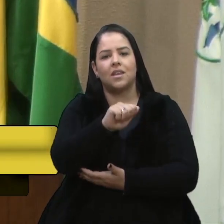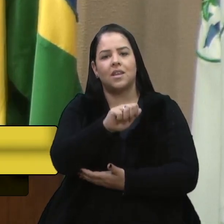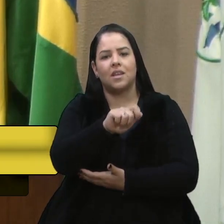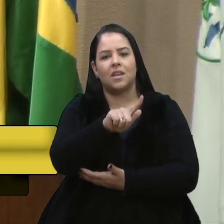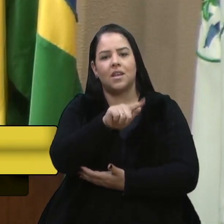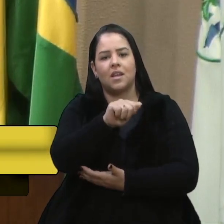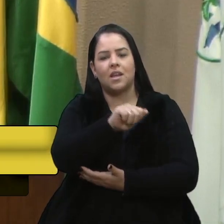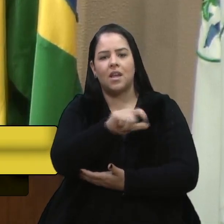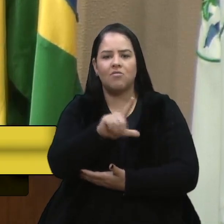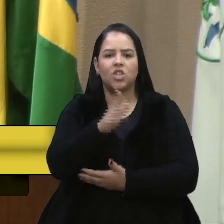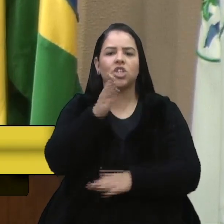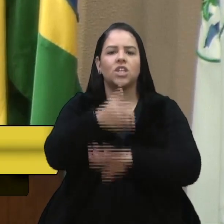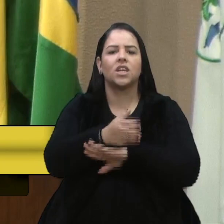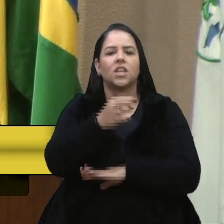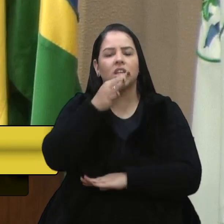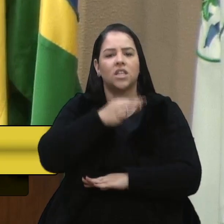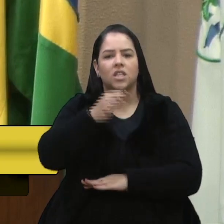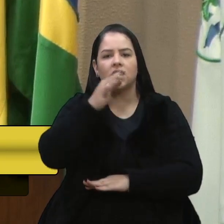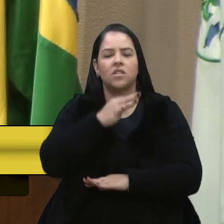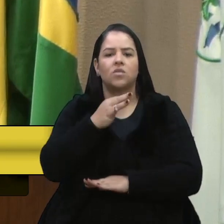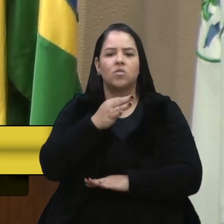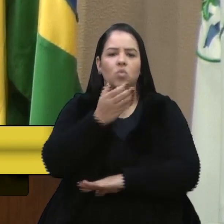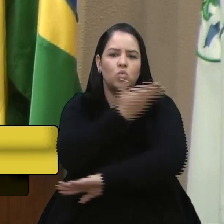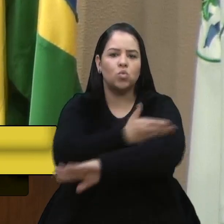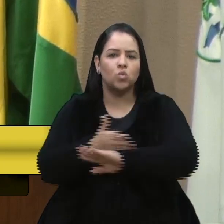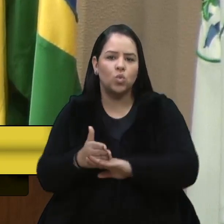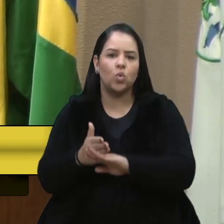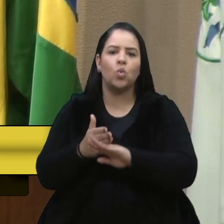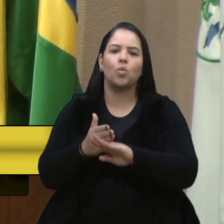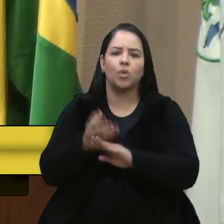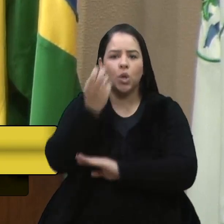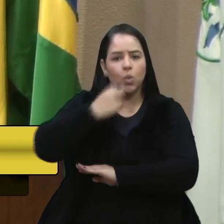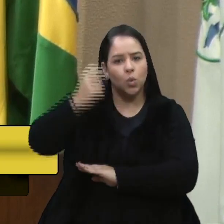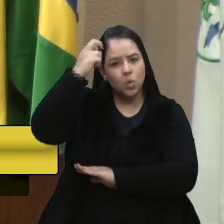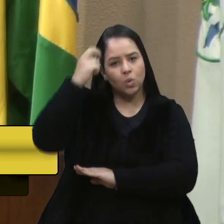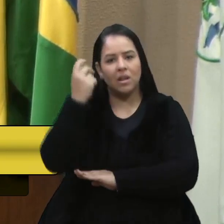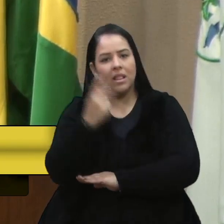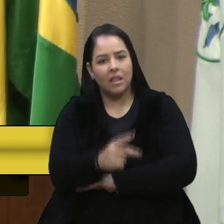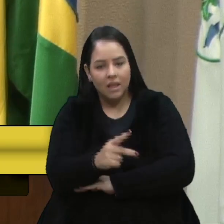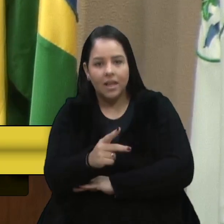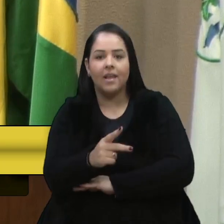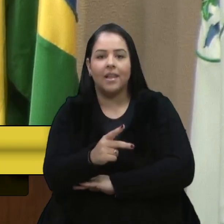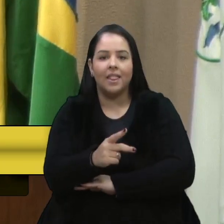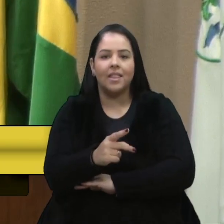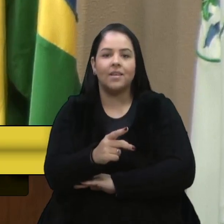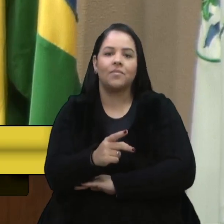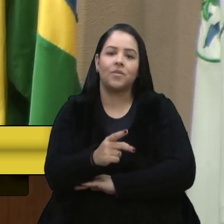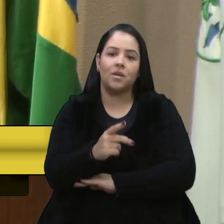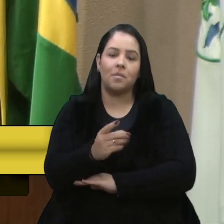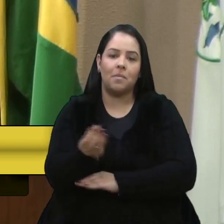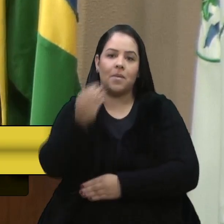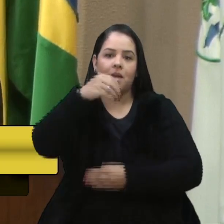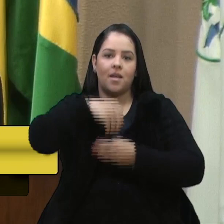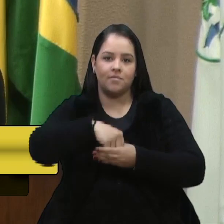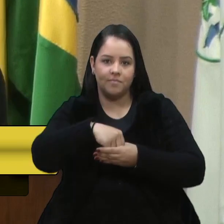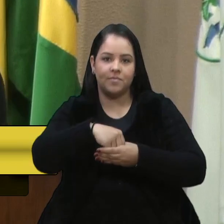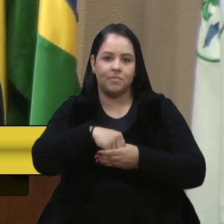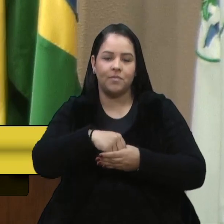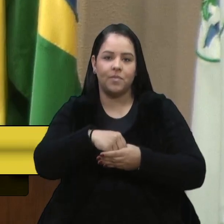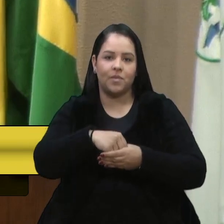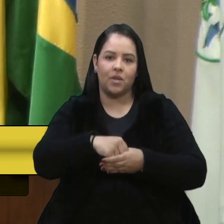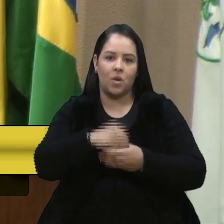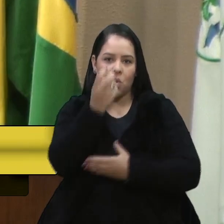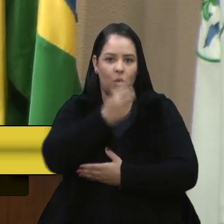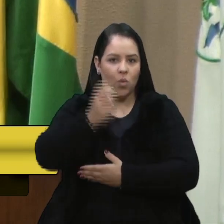com seus costumes, com as suas culturas e, como parte da sua cultura, tem a questão